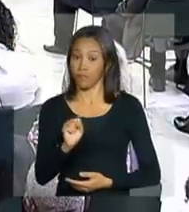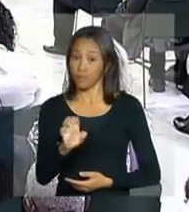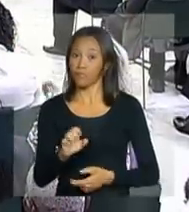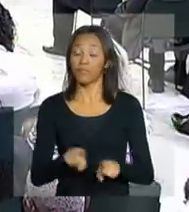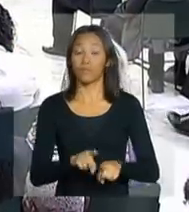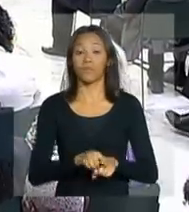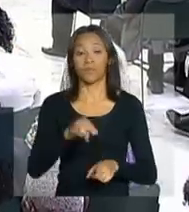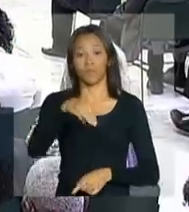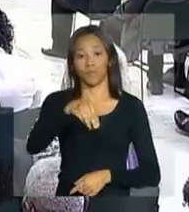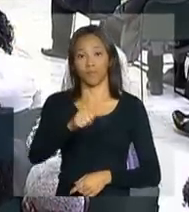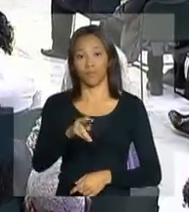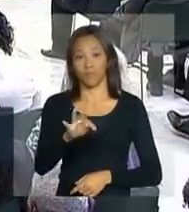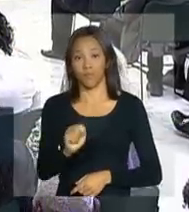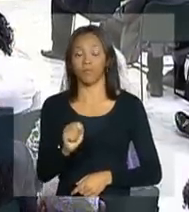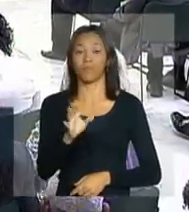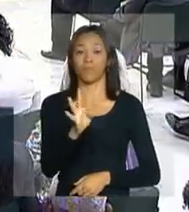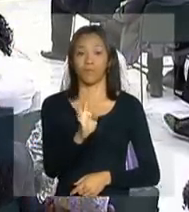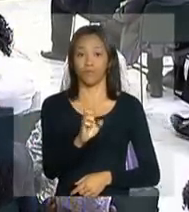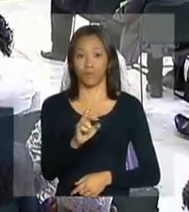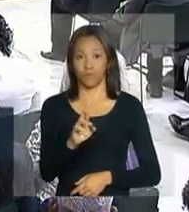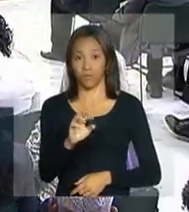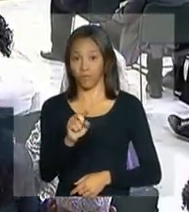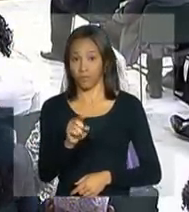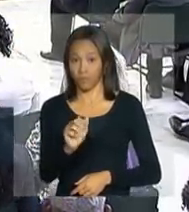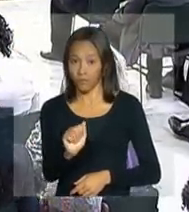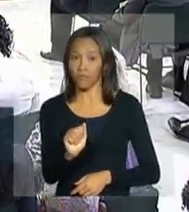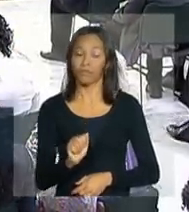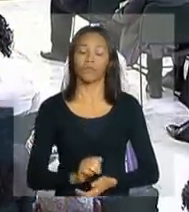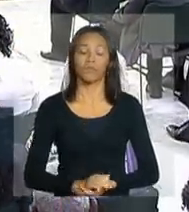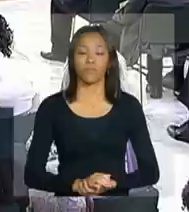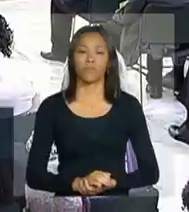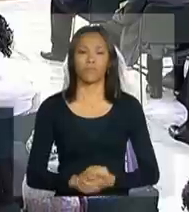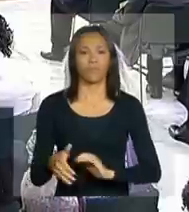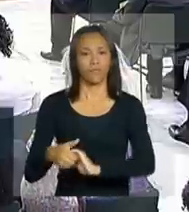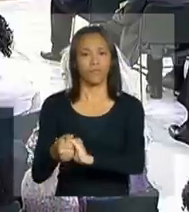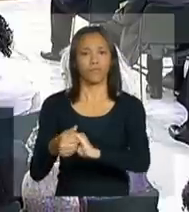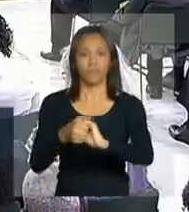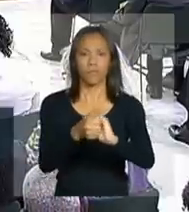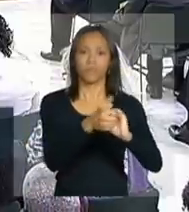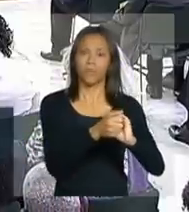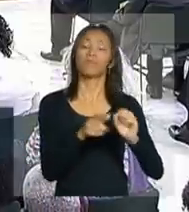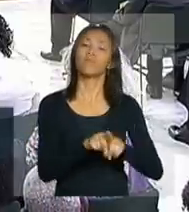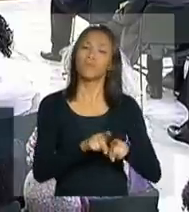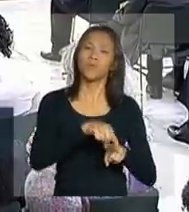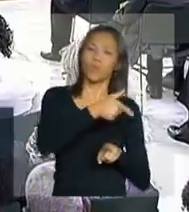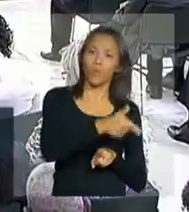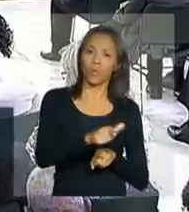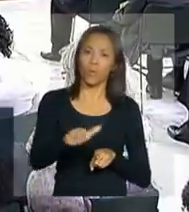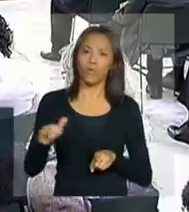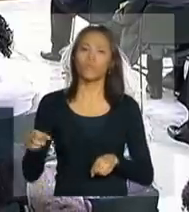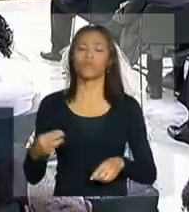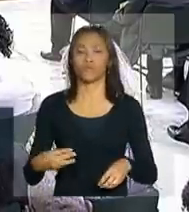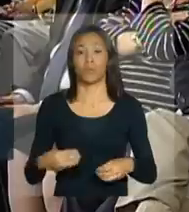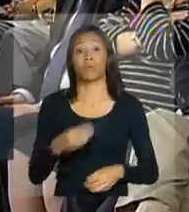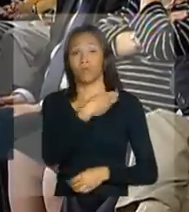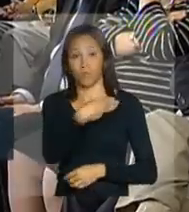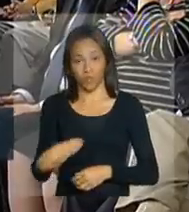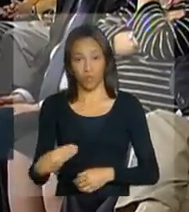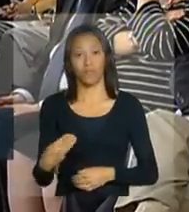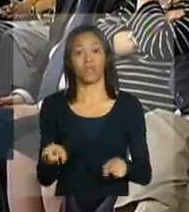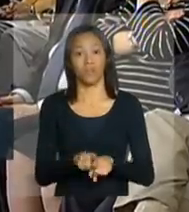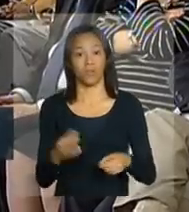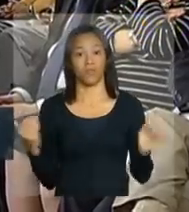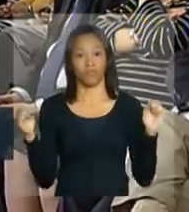supli Teresa Campelo ao saudá-los Saúdo também todos os demais ministros e ministras aqui